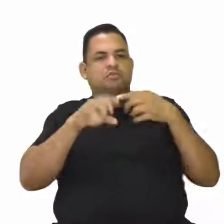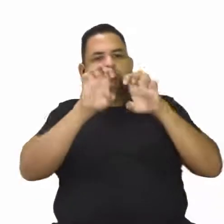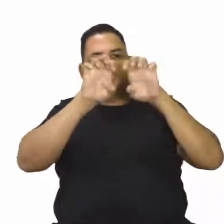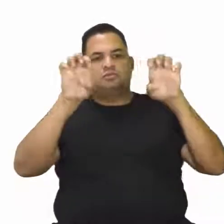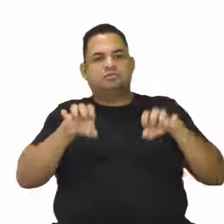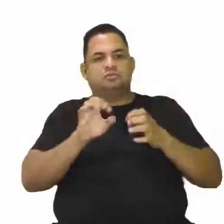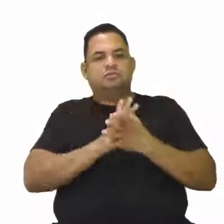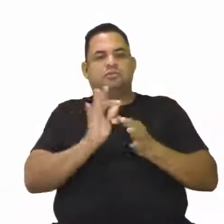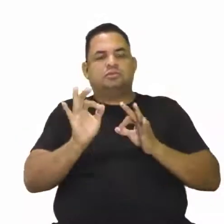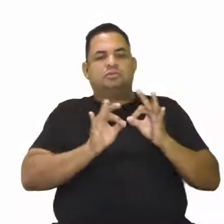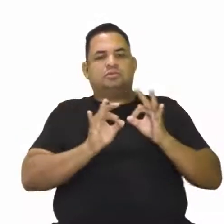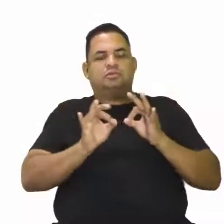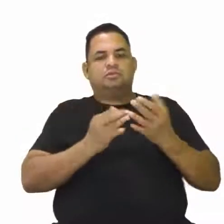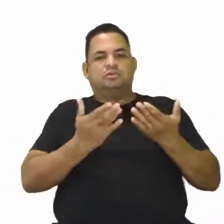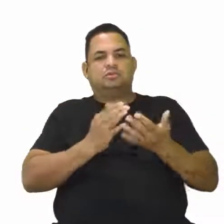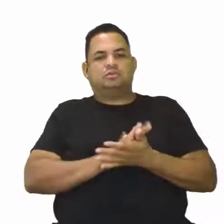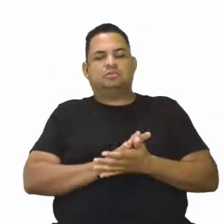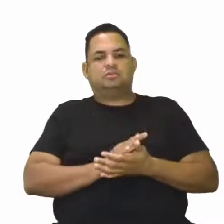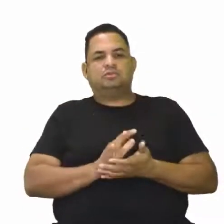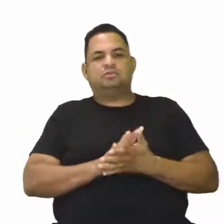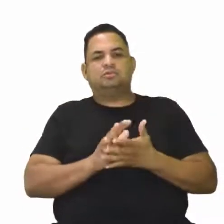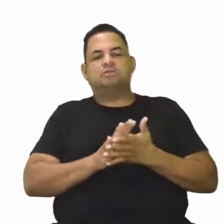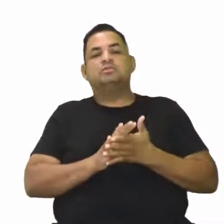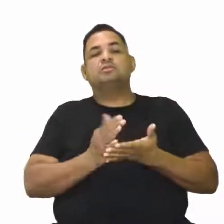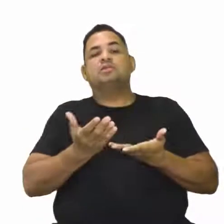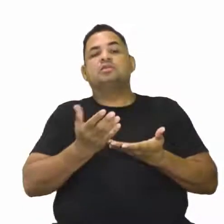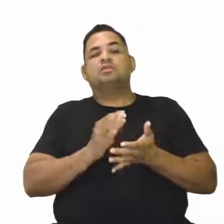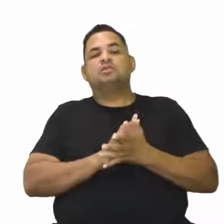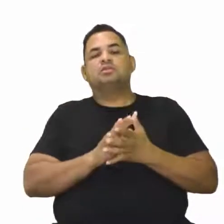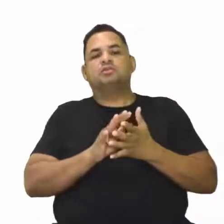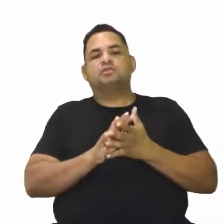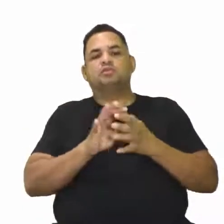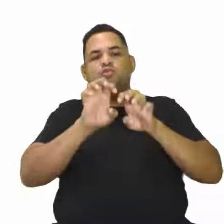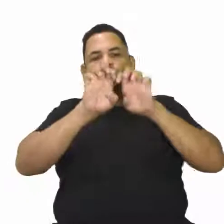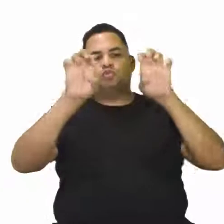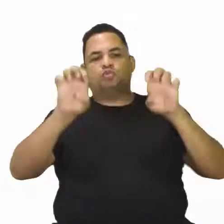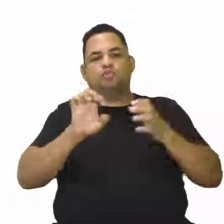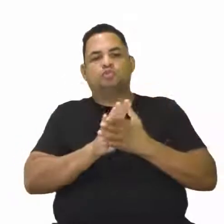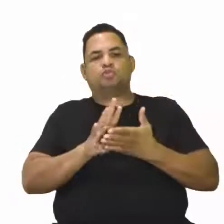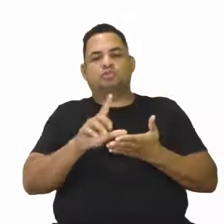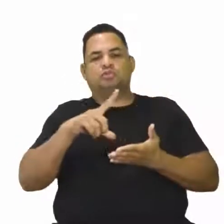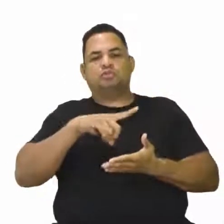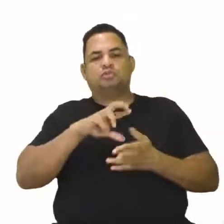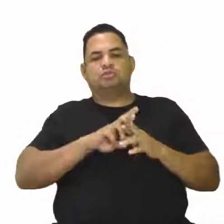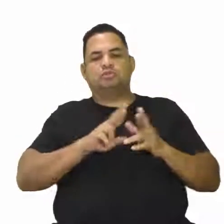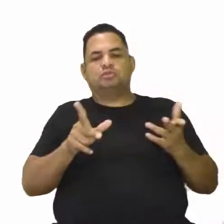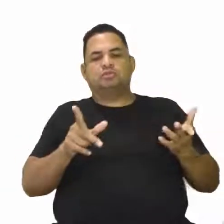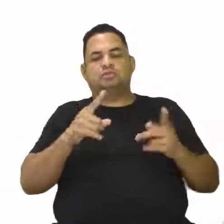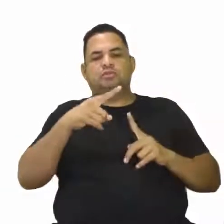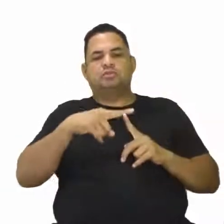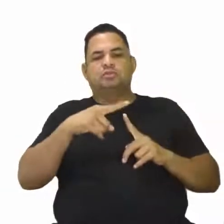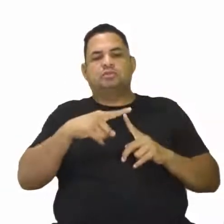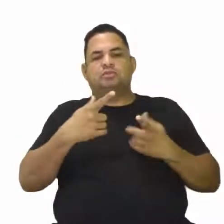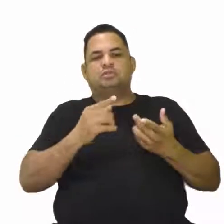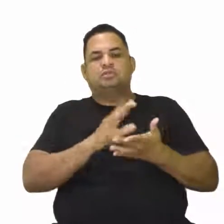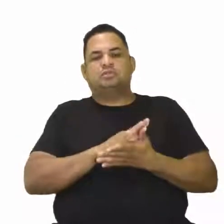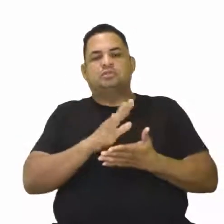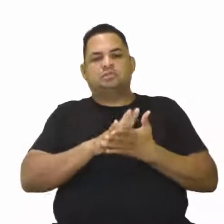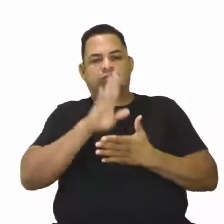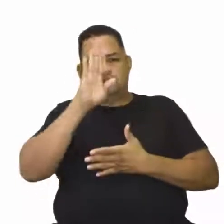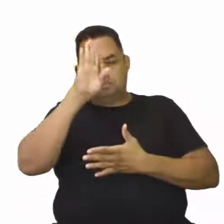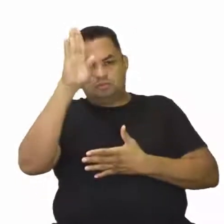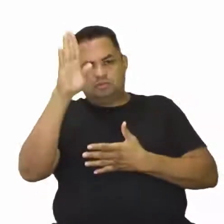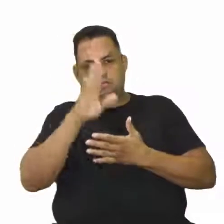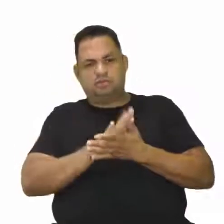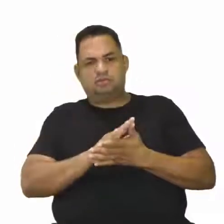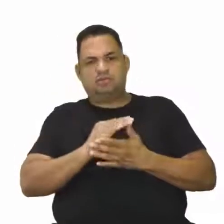mapa. E a estrutura dos mapas conceituais, existem vários tipos, né? Então, nós temos as principais,